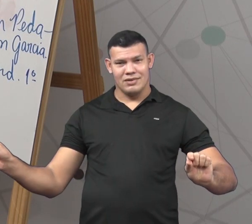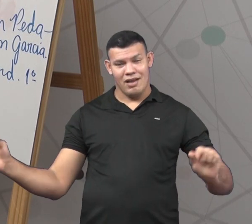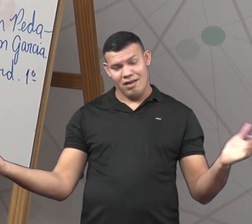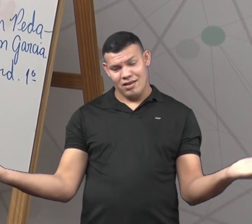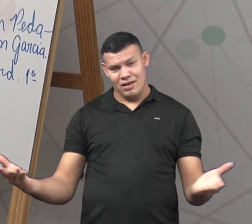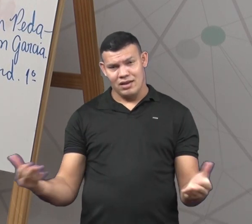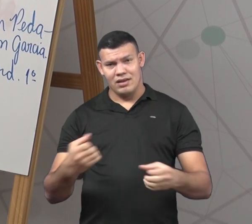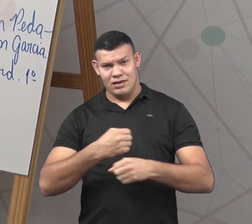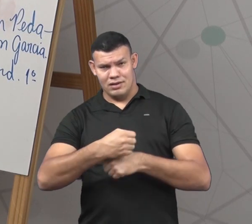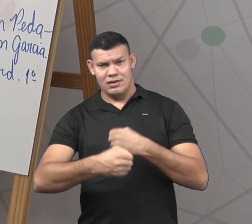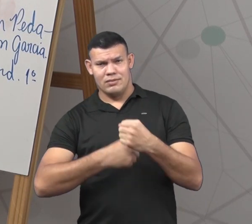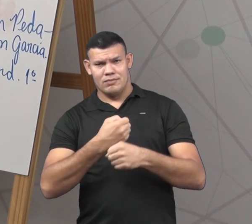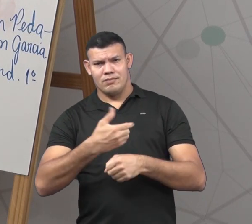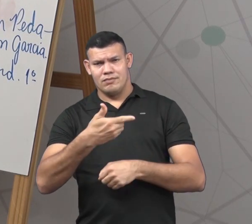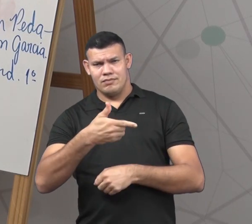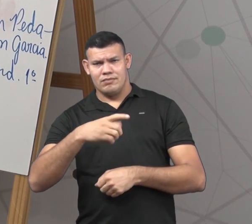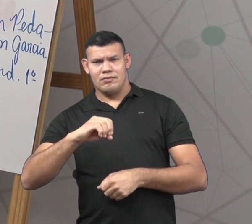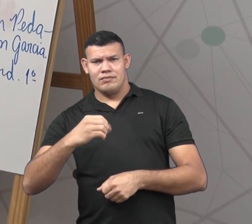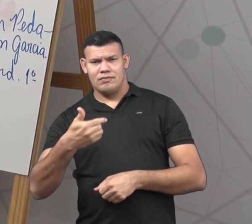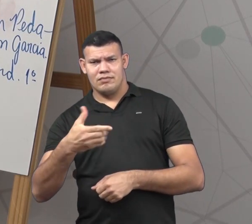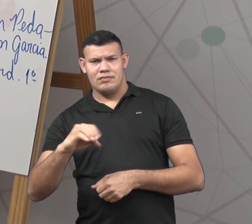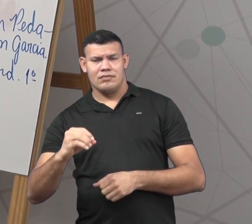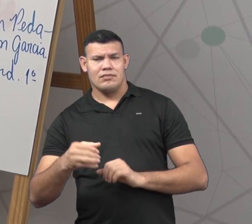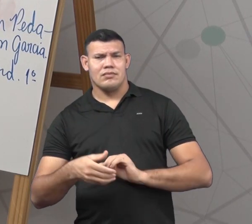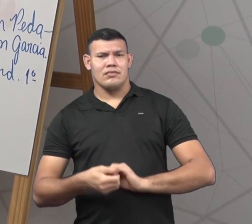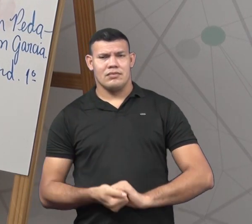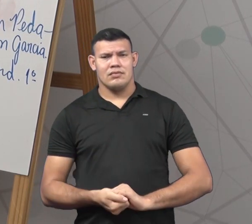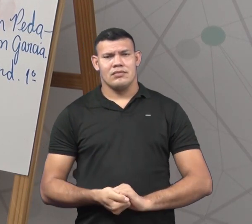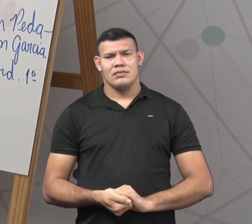caso 2020. Dizer assim, 2020,